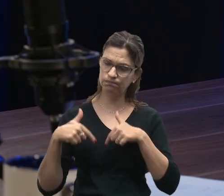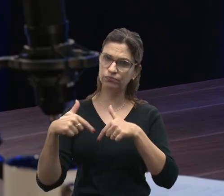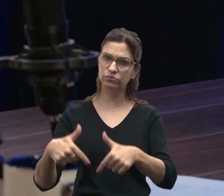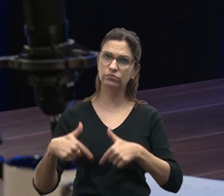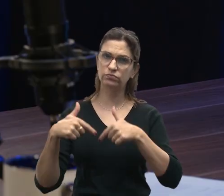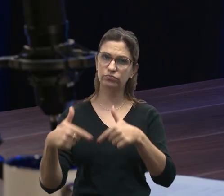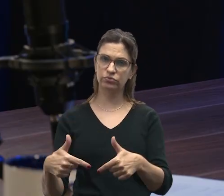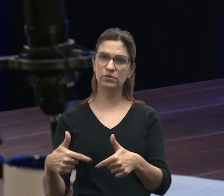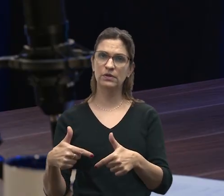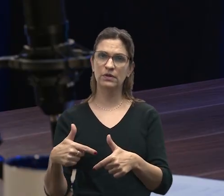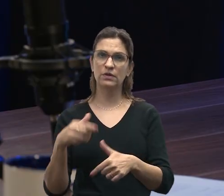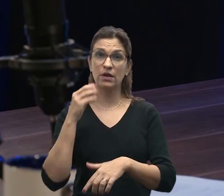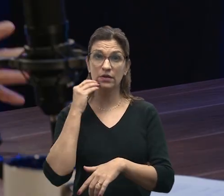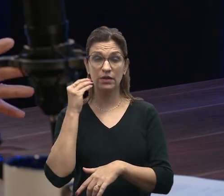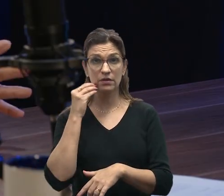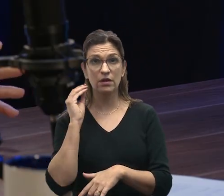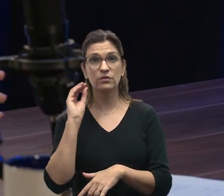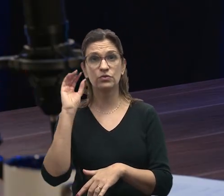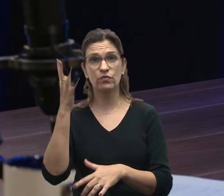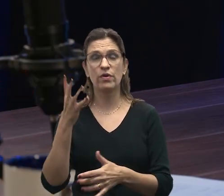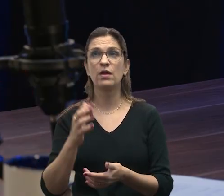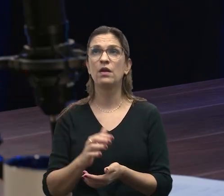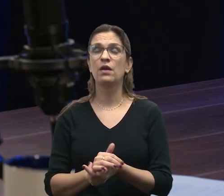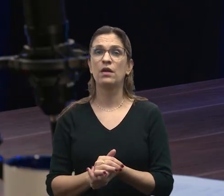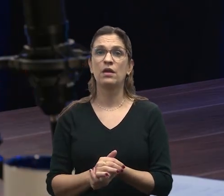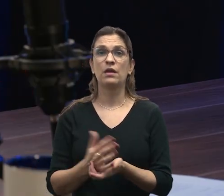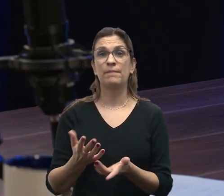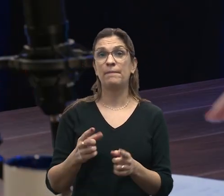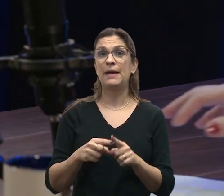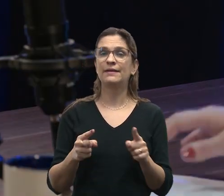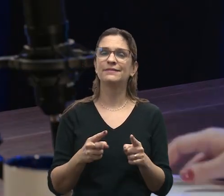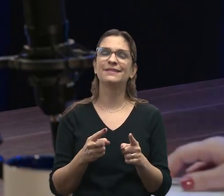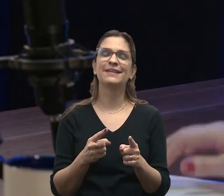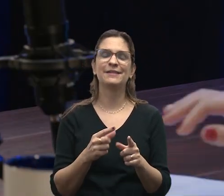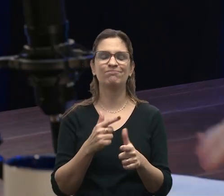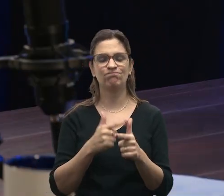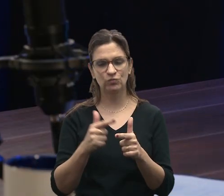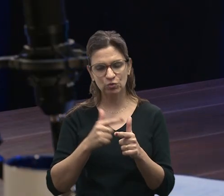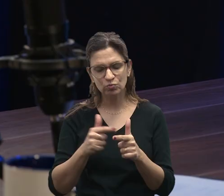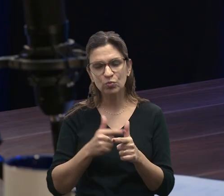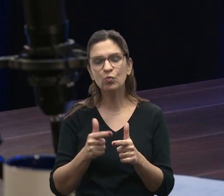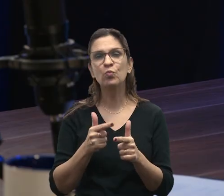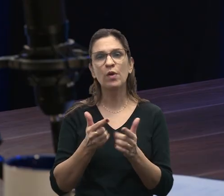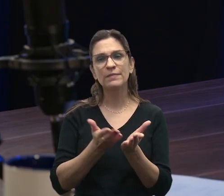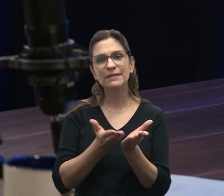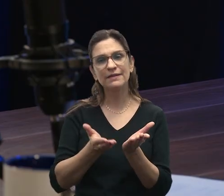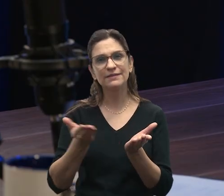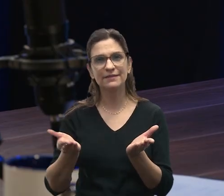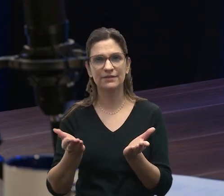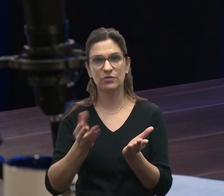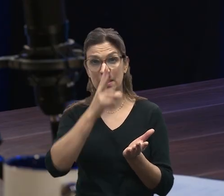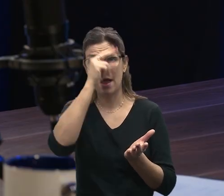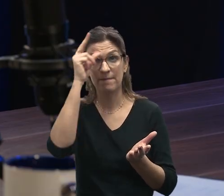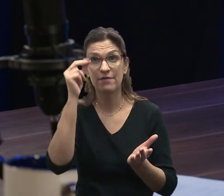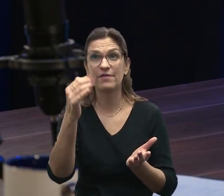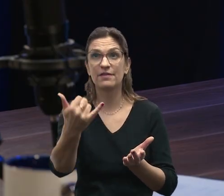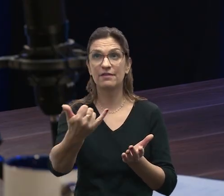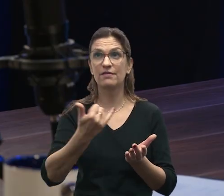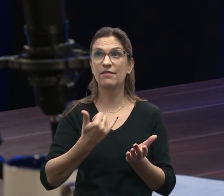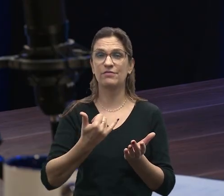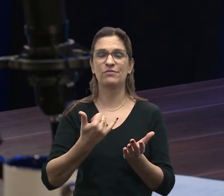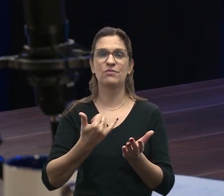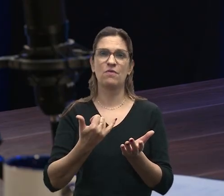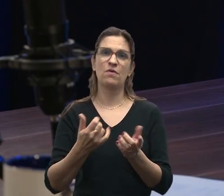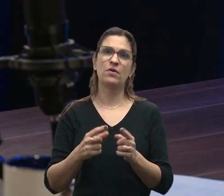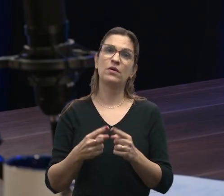A prefeita dizia que tinha problema na licitação, por isso ela não conseguia fazer as entregas, o cumprimento da decisão judicial na forma correta. Então,